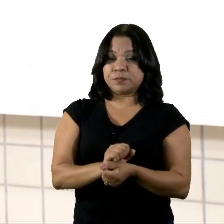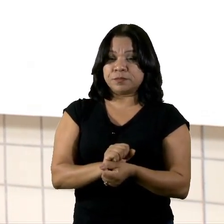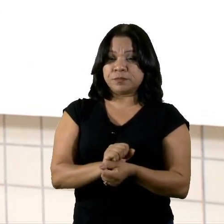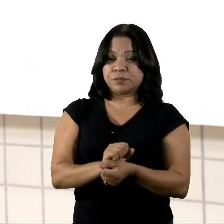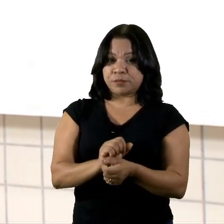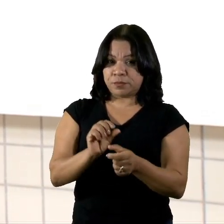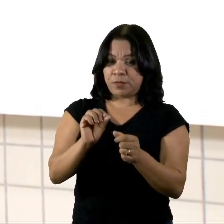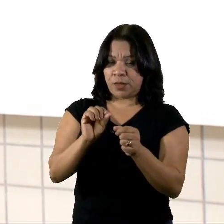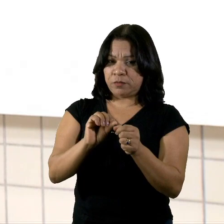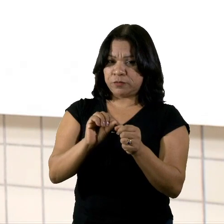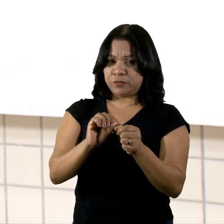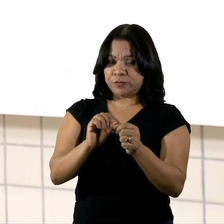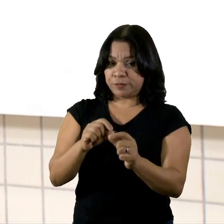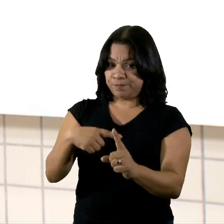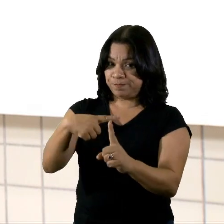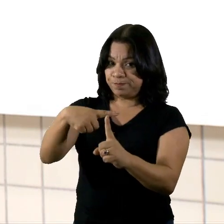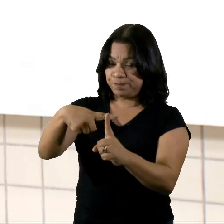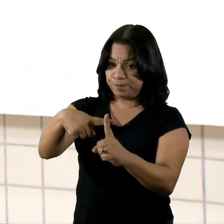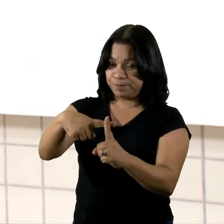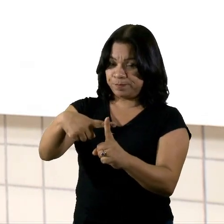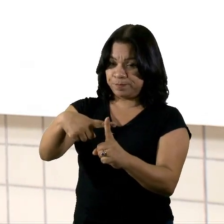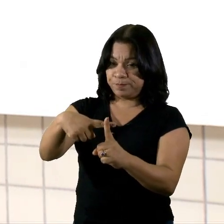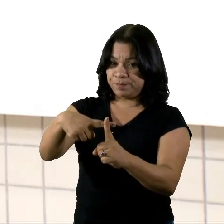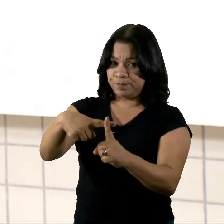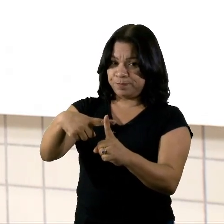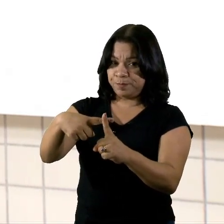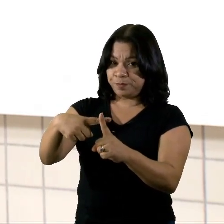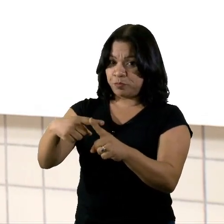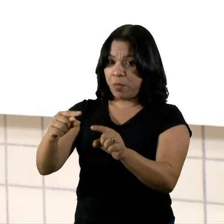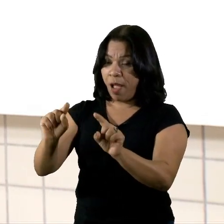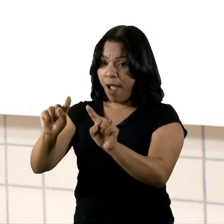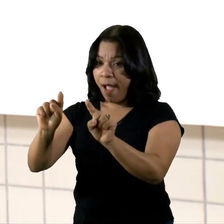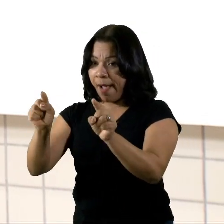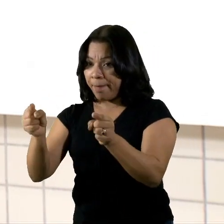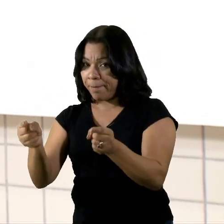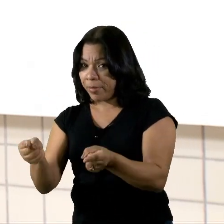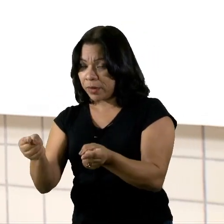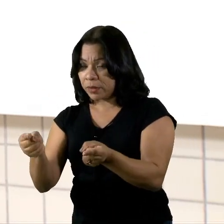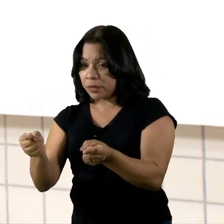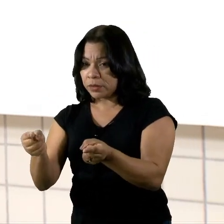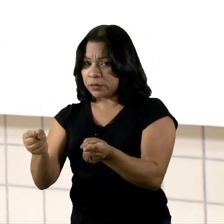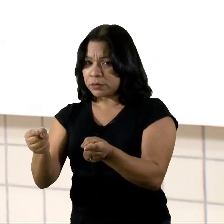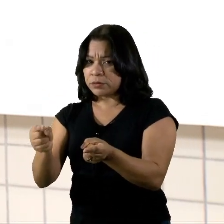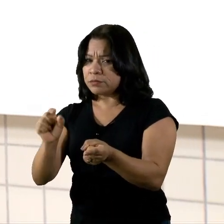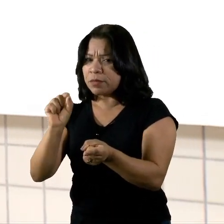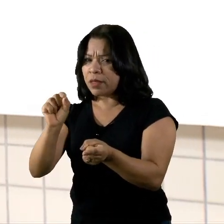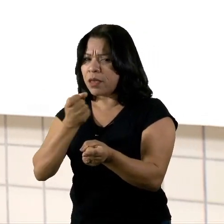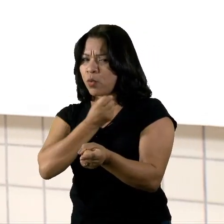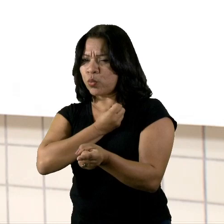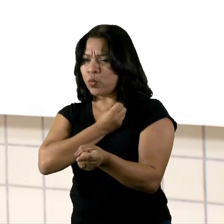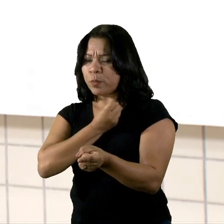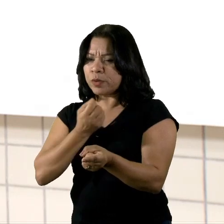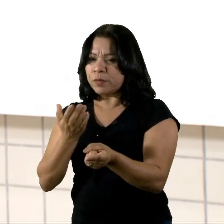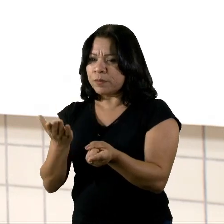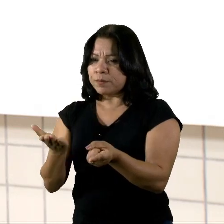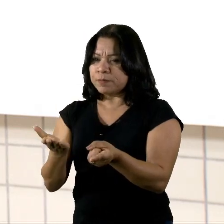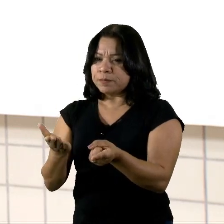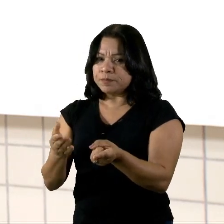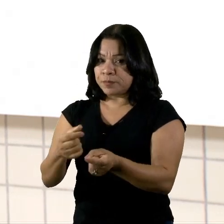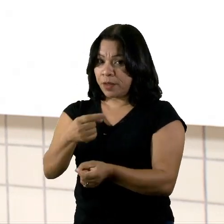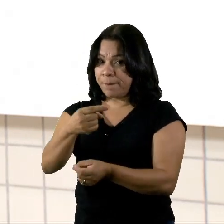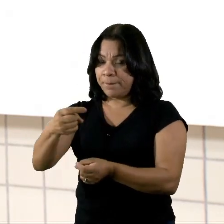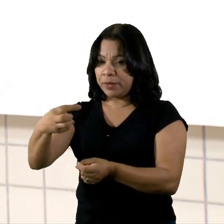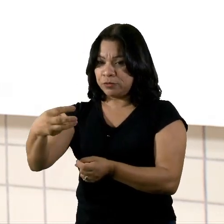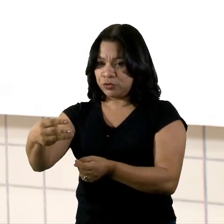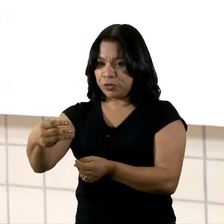fazer o seguinte, mais, abre parênteses, quem é o coeficiente aqui, ó? Menos 3.